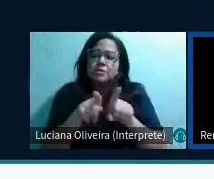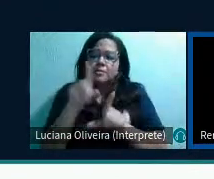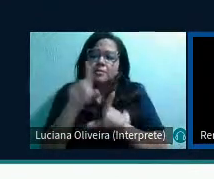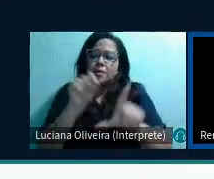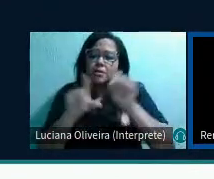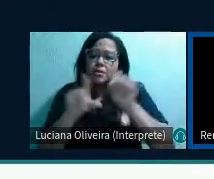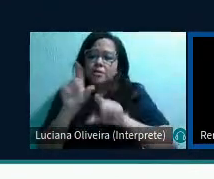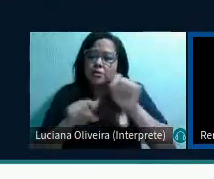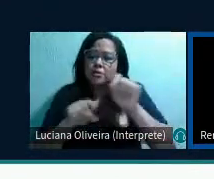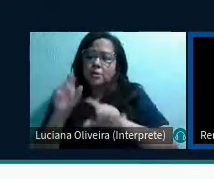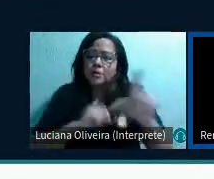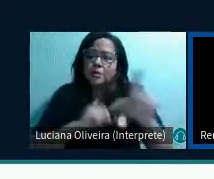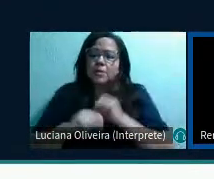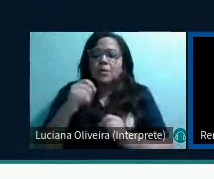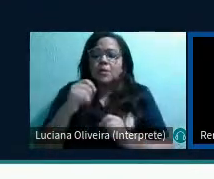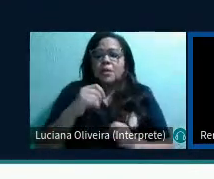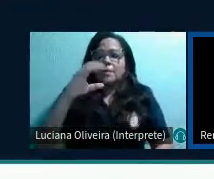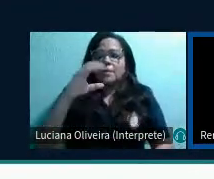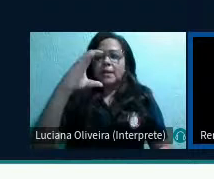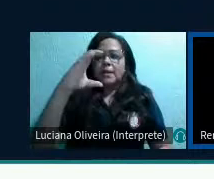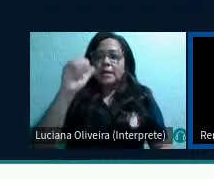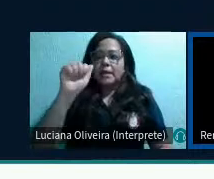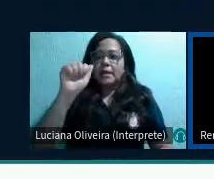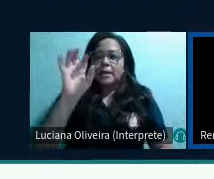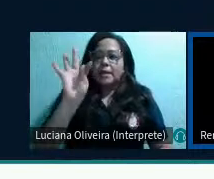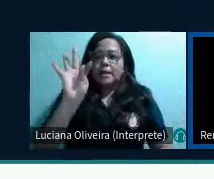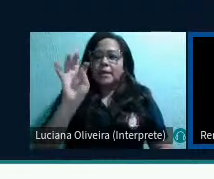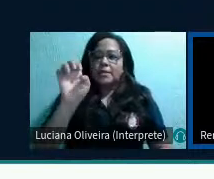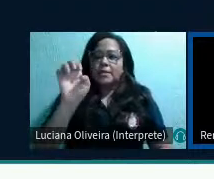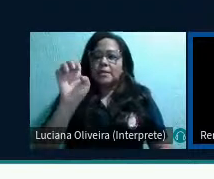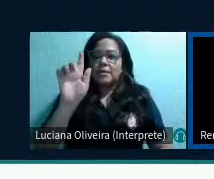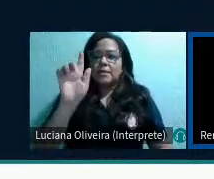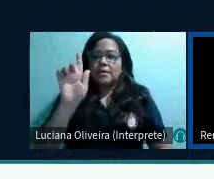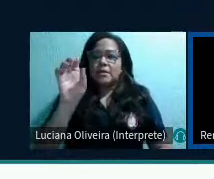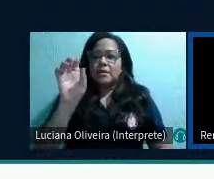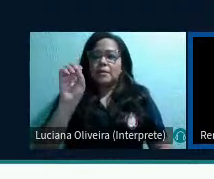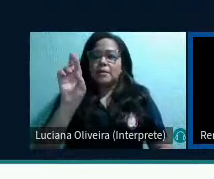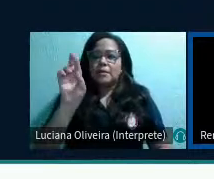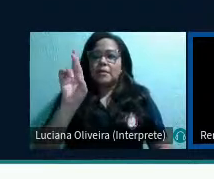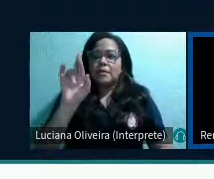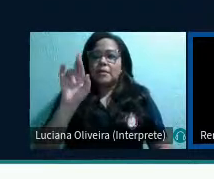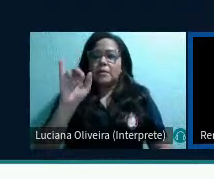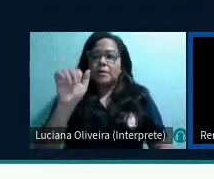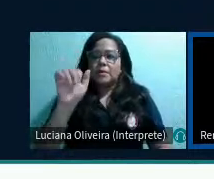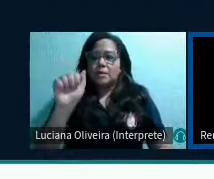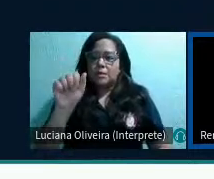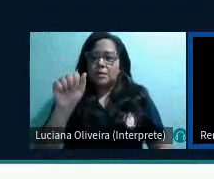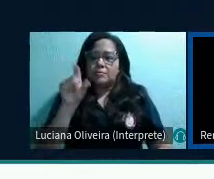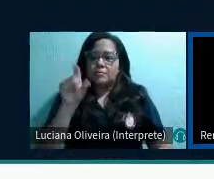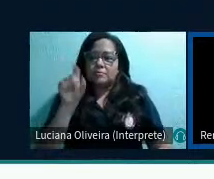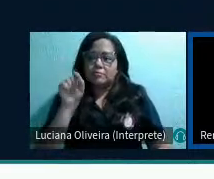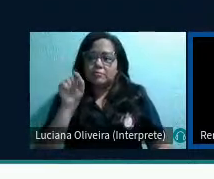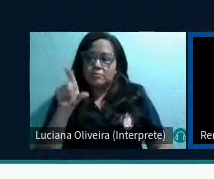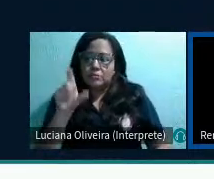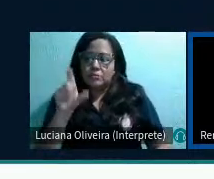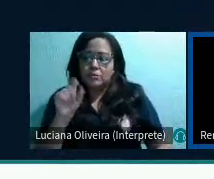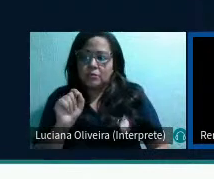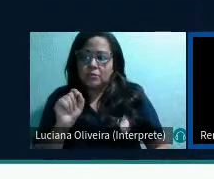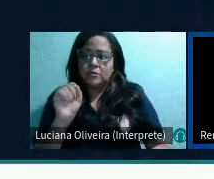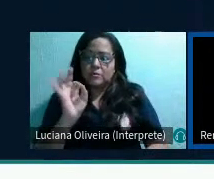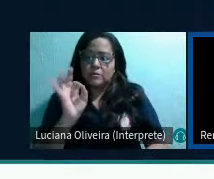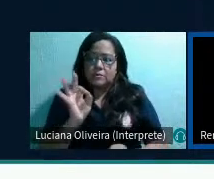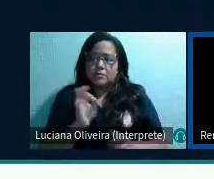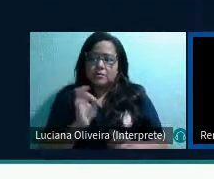categoria programação, divulgação, trabalho em equipe, inovação e maker. É como se fosse uma